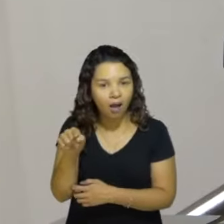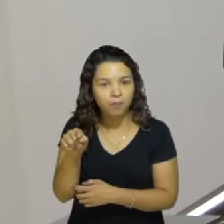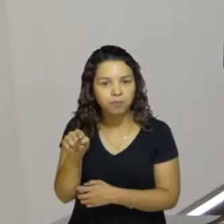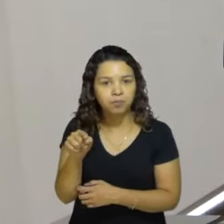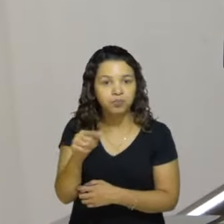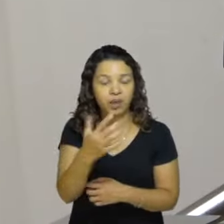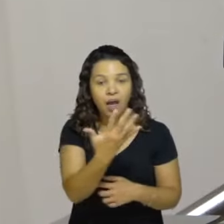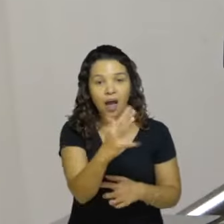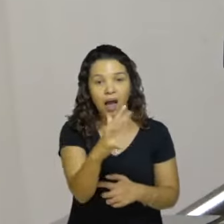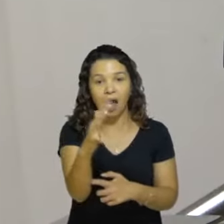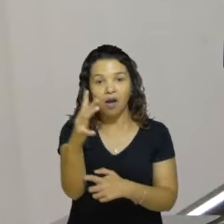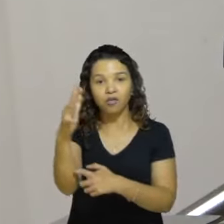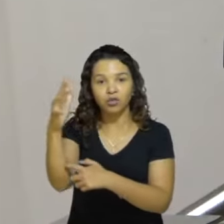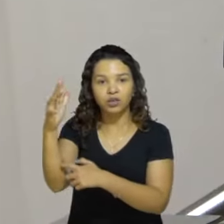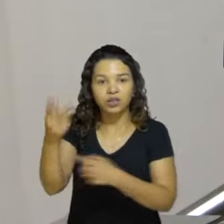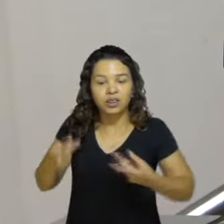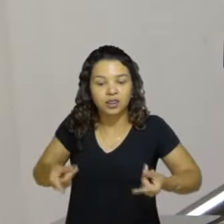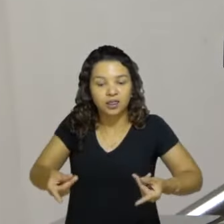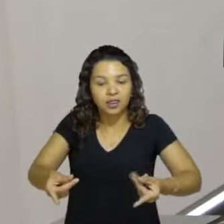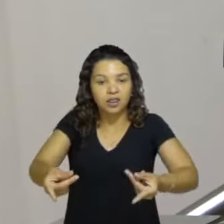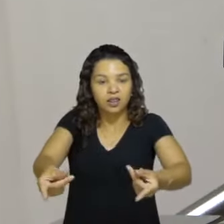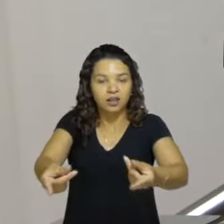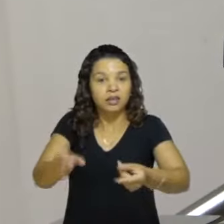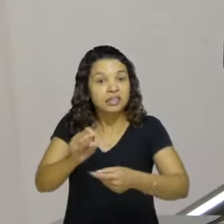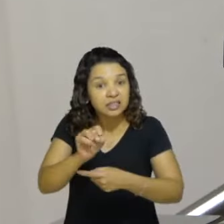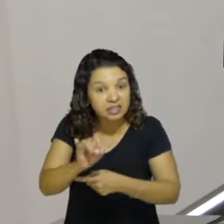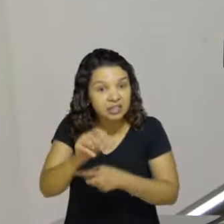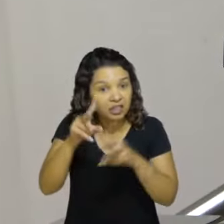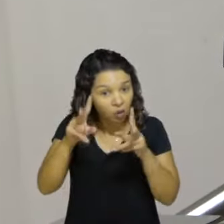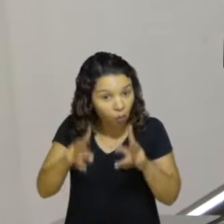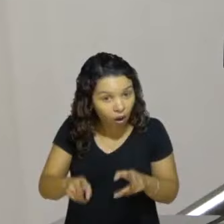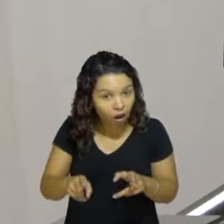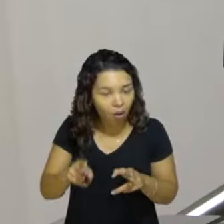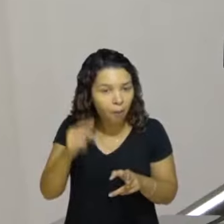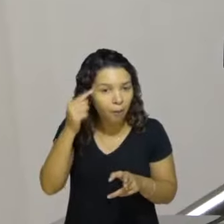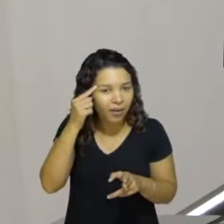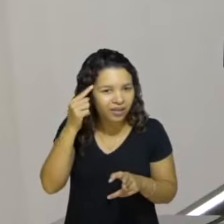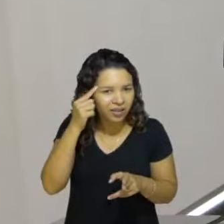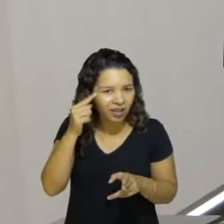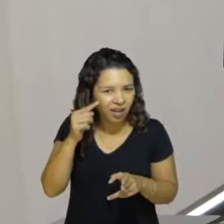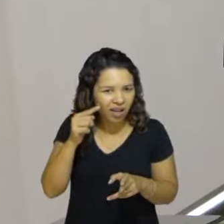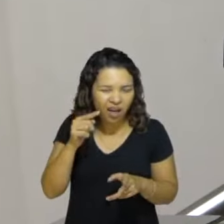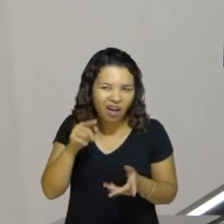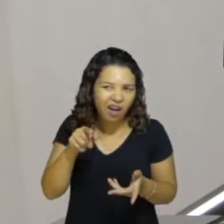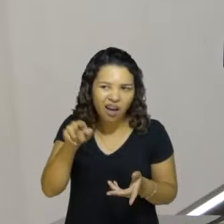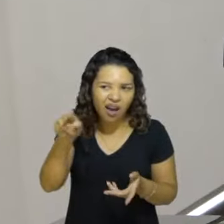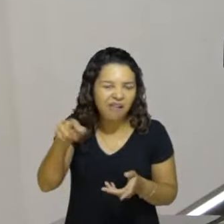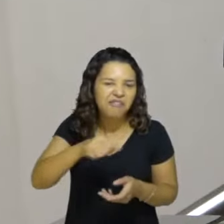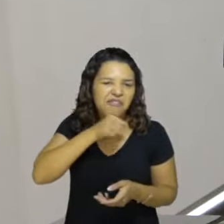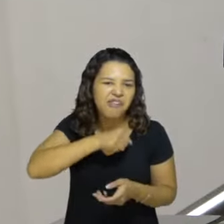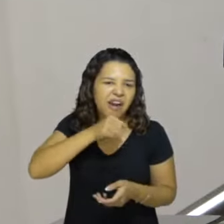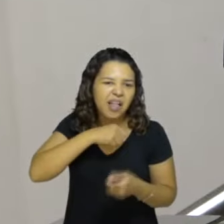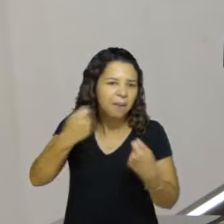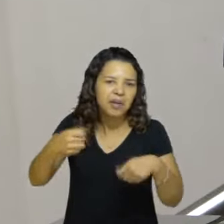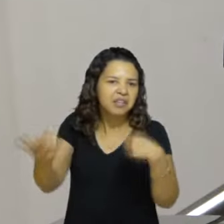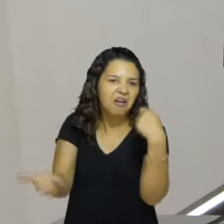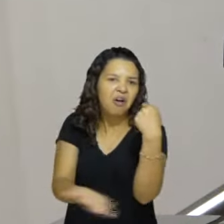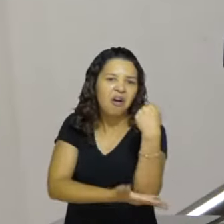da eternidade. Se tivéssemos essa ideia de porque elas são velhas, tem que ser cortada, lá tem árvores de